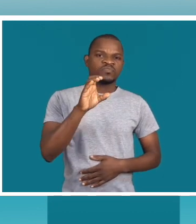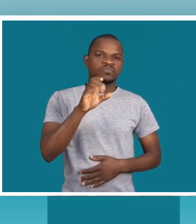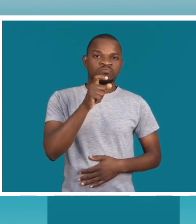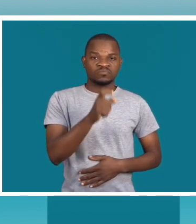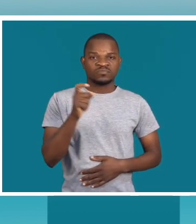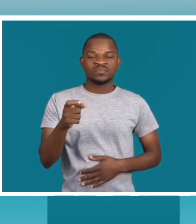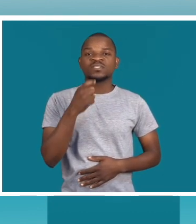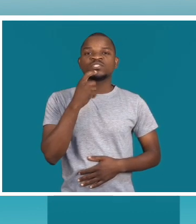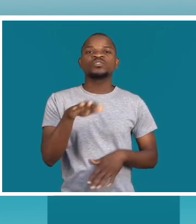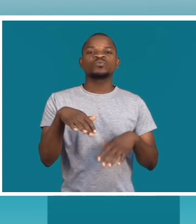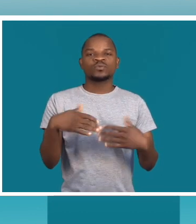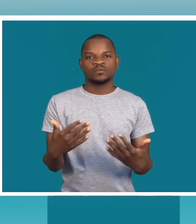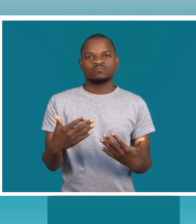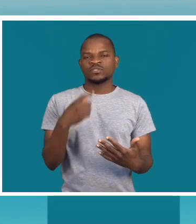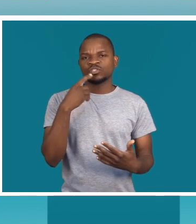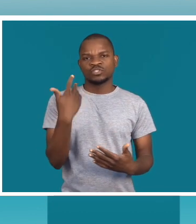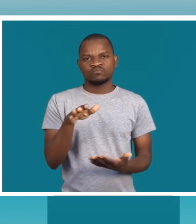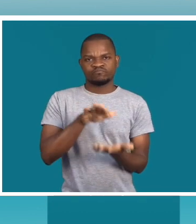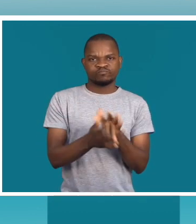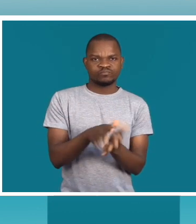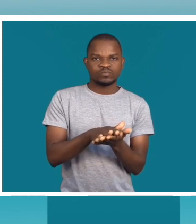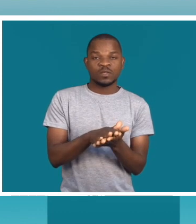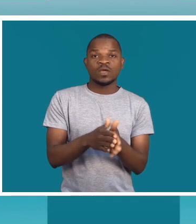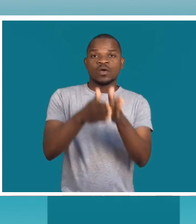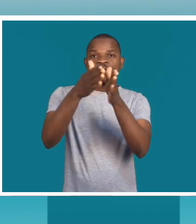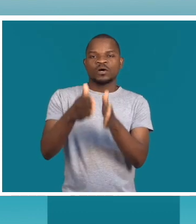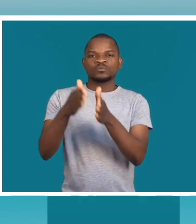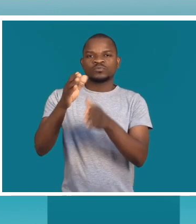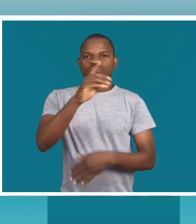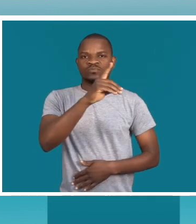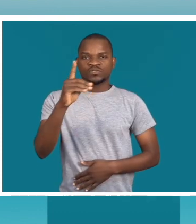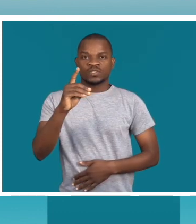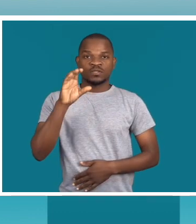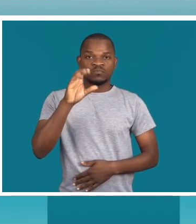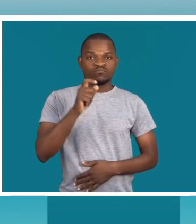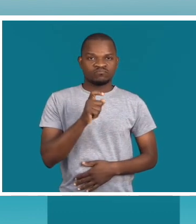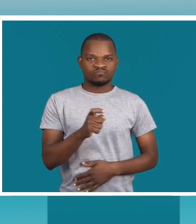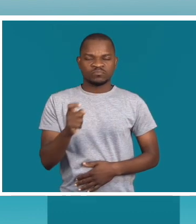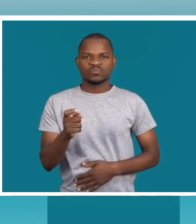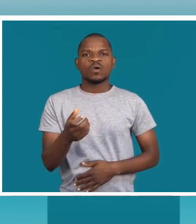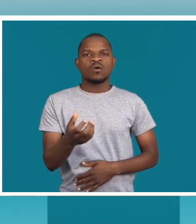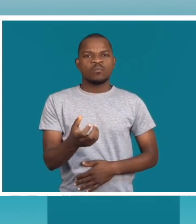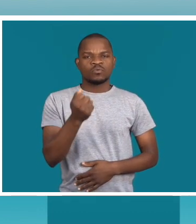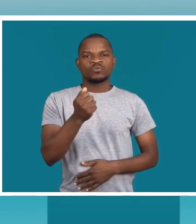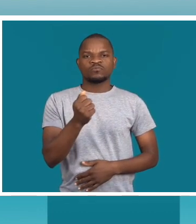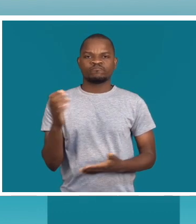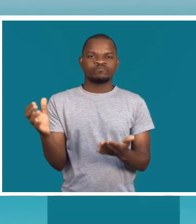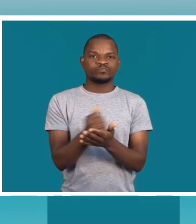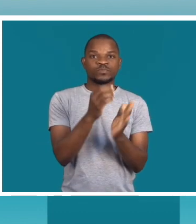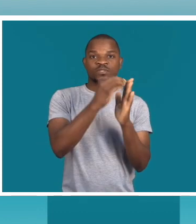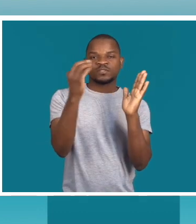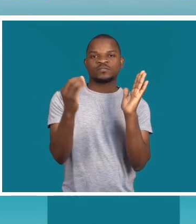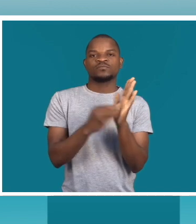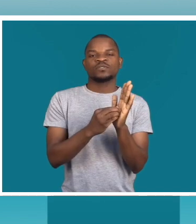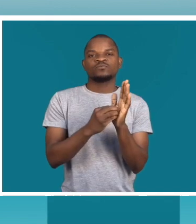de Gaza, diz estar aposto que os atletas com deficiência daquela província tenham bons